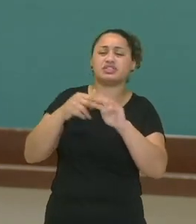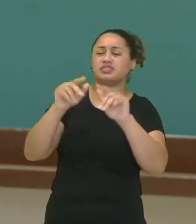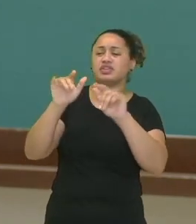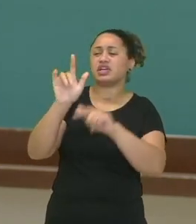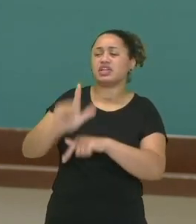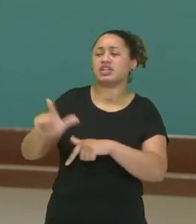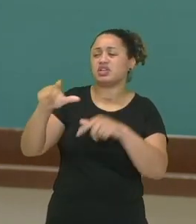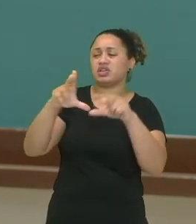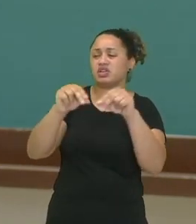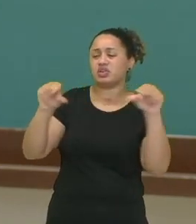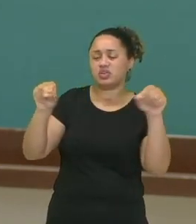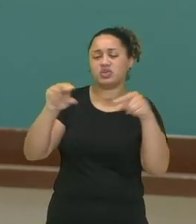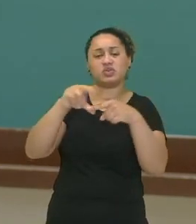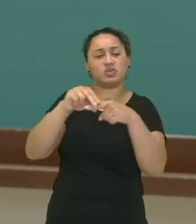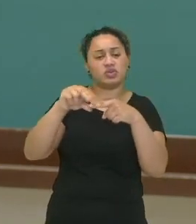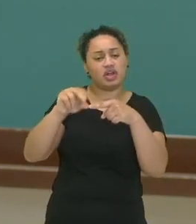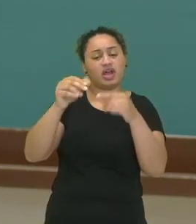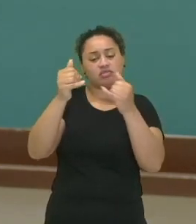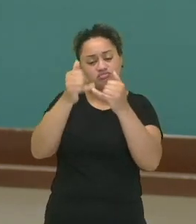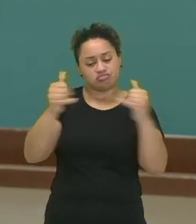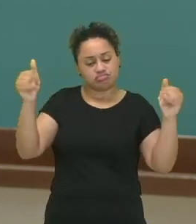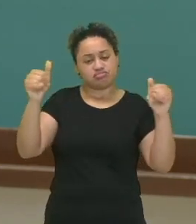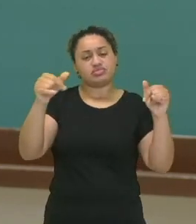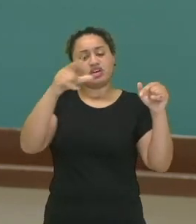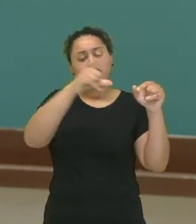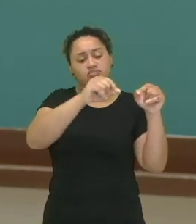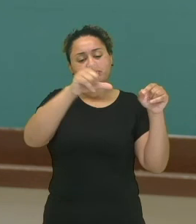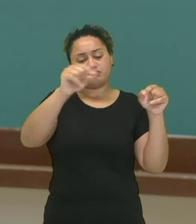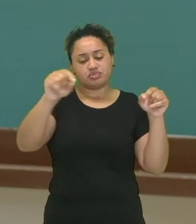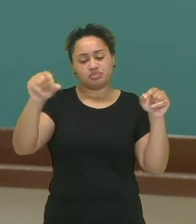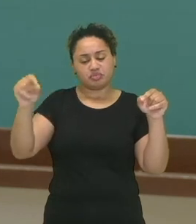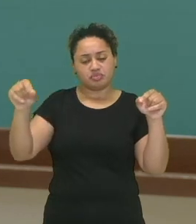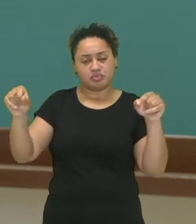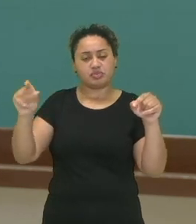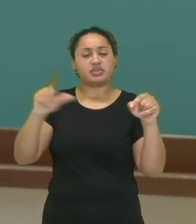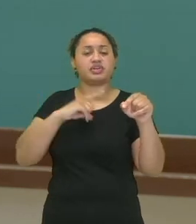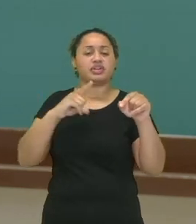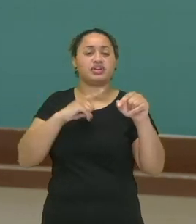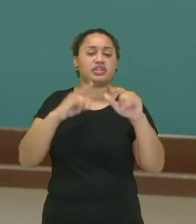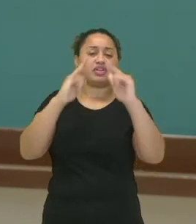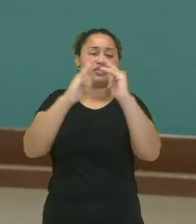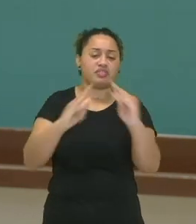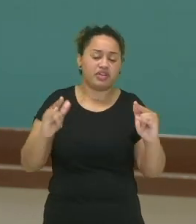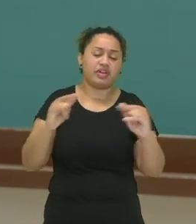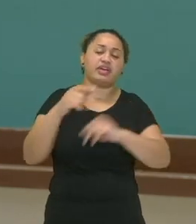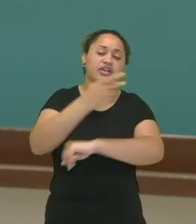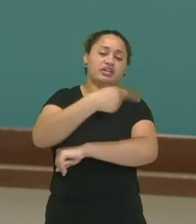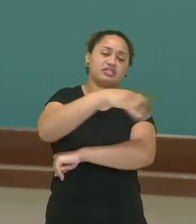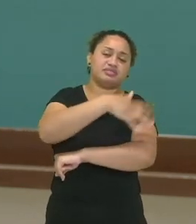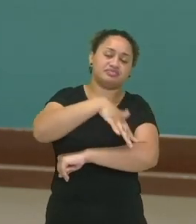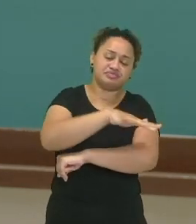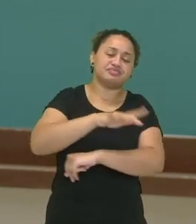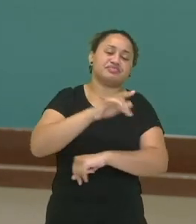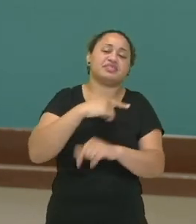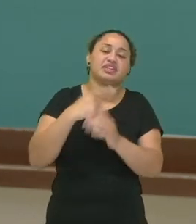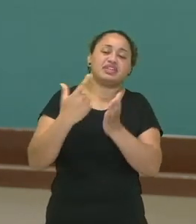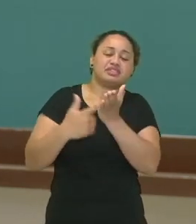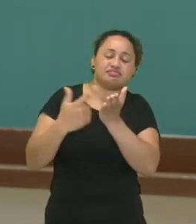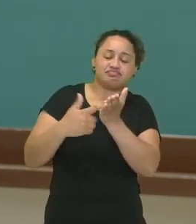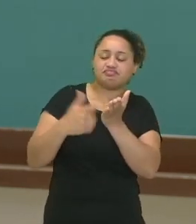né? Literatura feita em cordão, em varal, que são expostos em feiras e praças, né? São esses